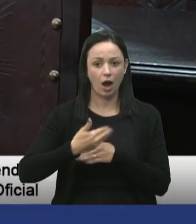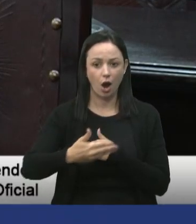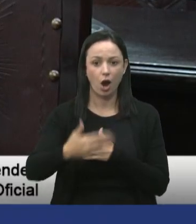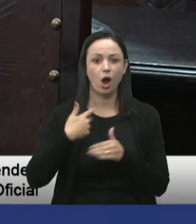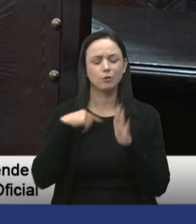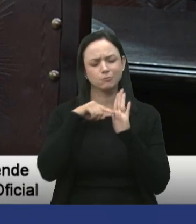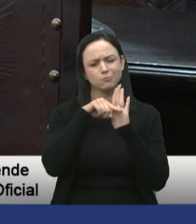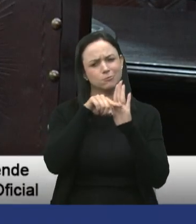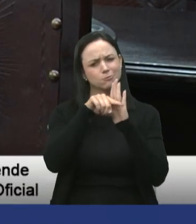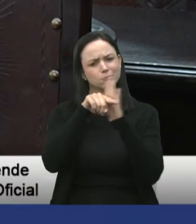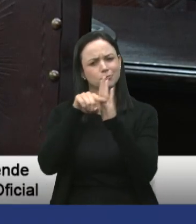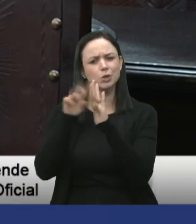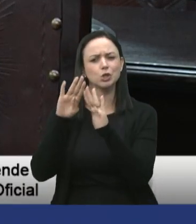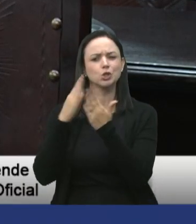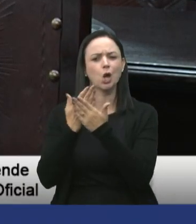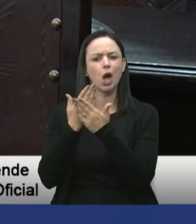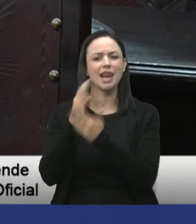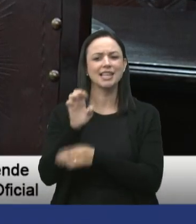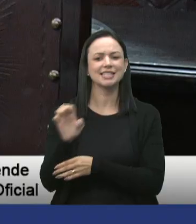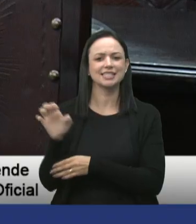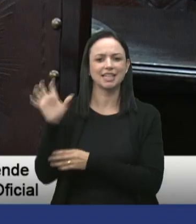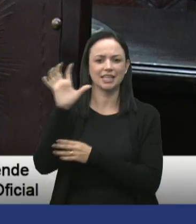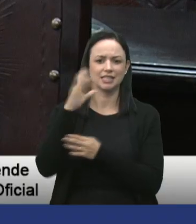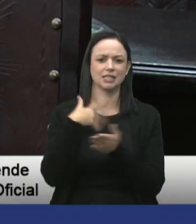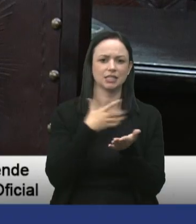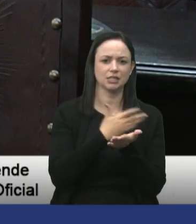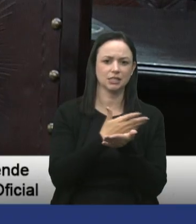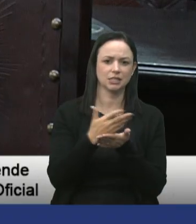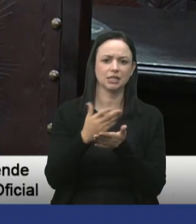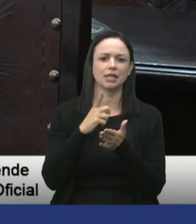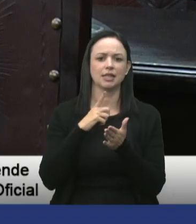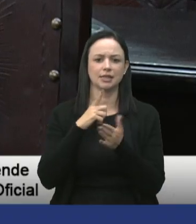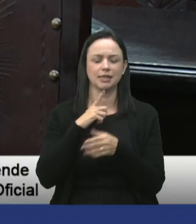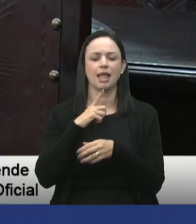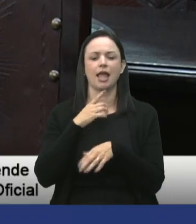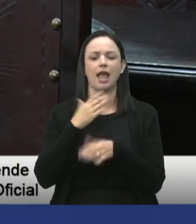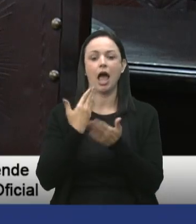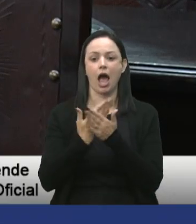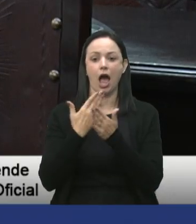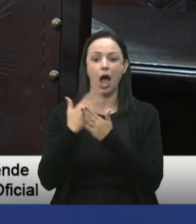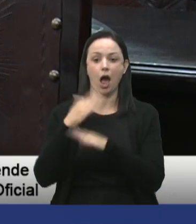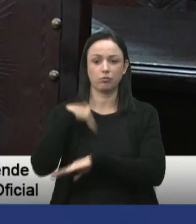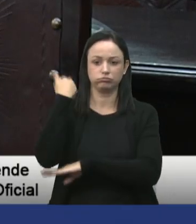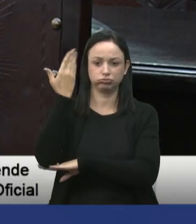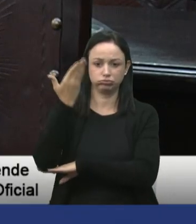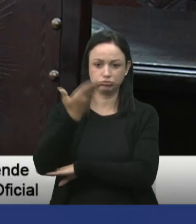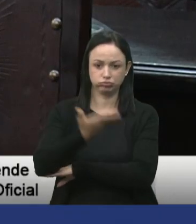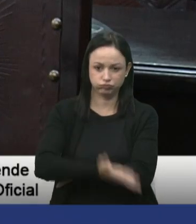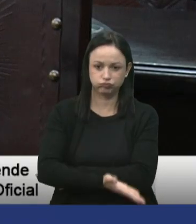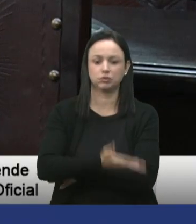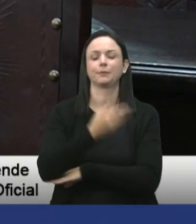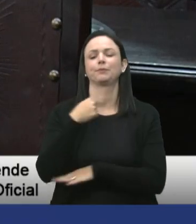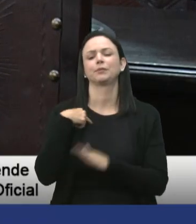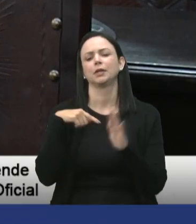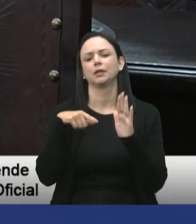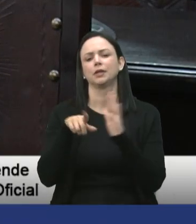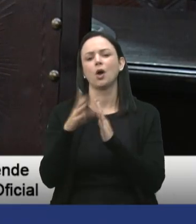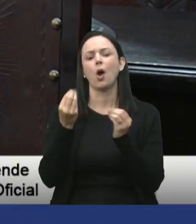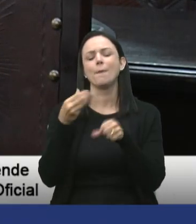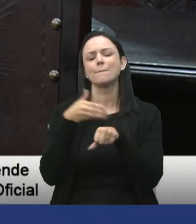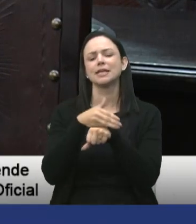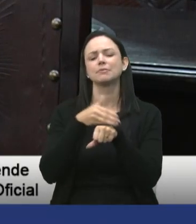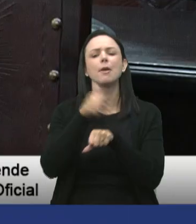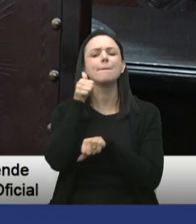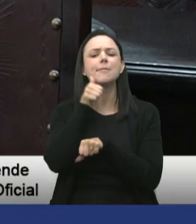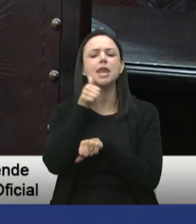escolas estaduais, comecei pelas que têm período integral, como é que está a participação das meninas por lá,